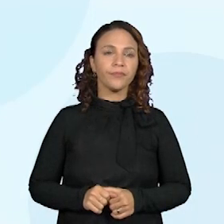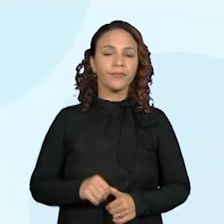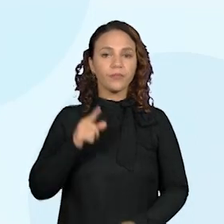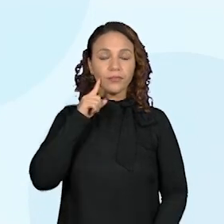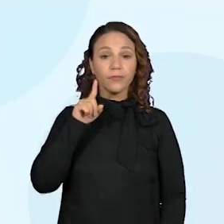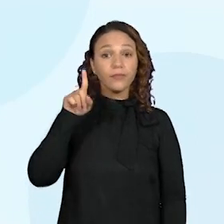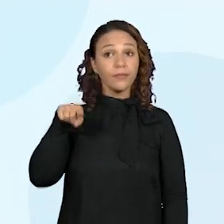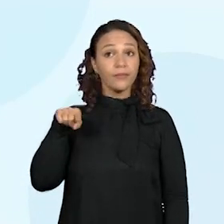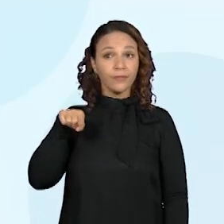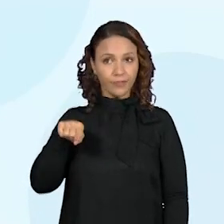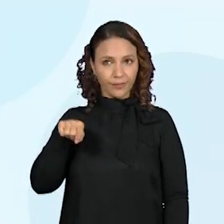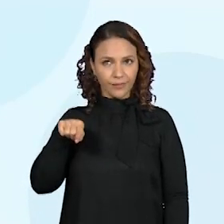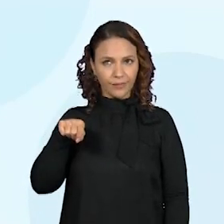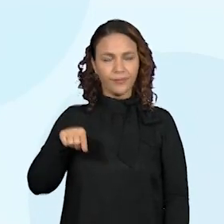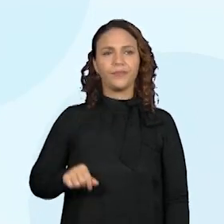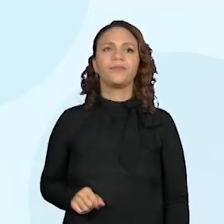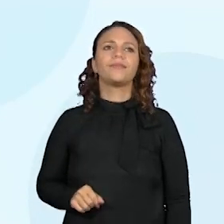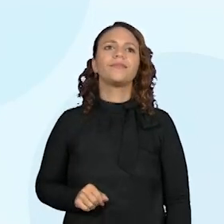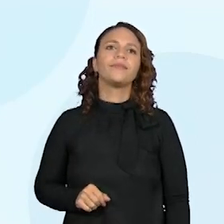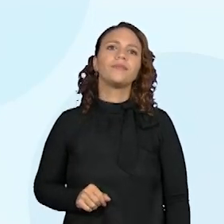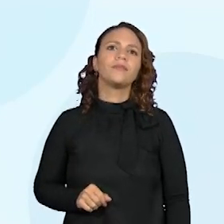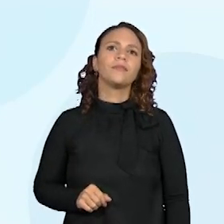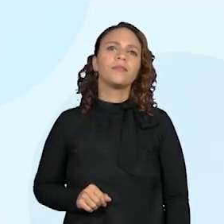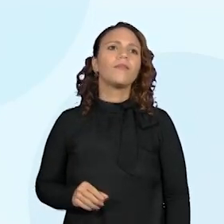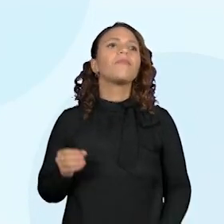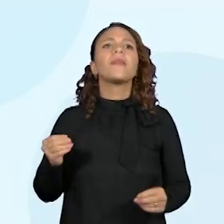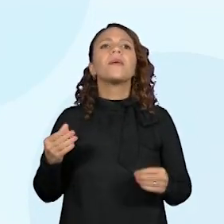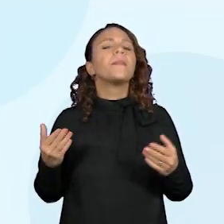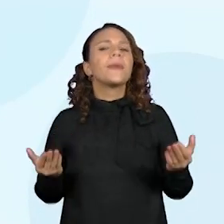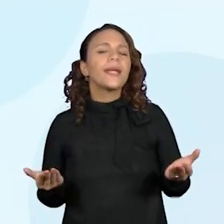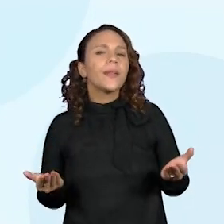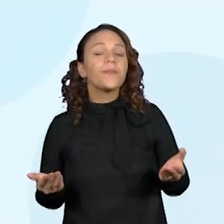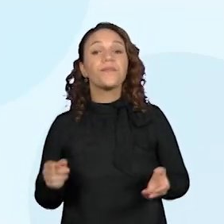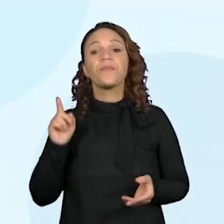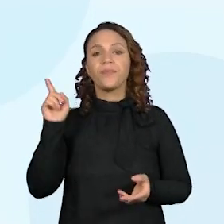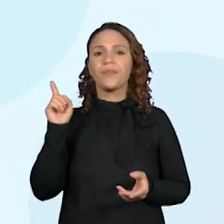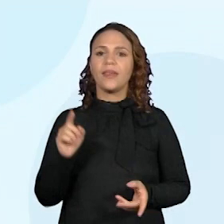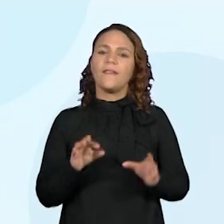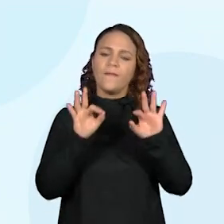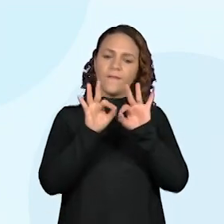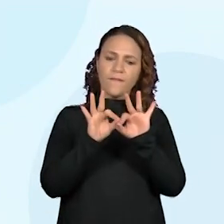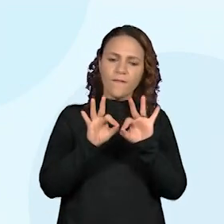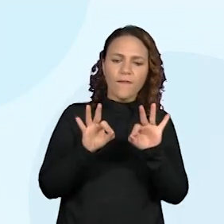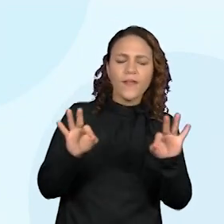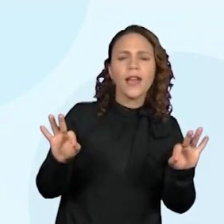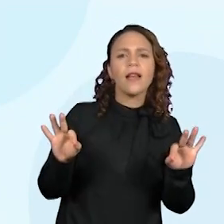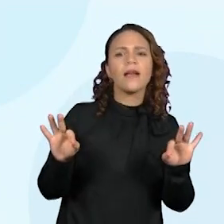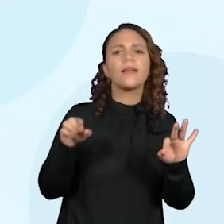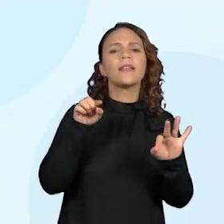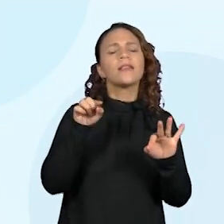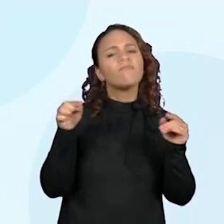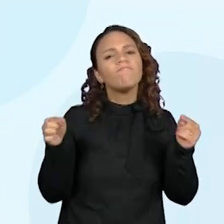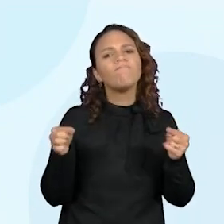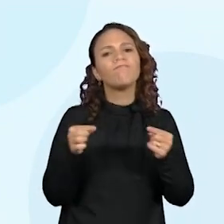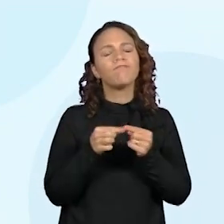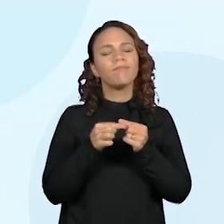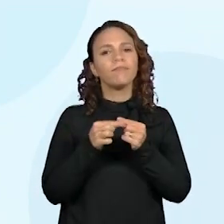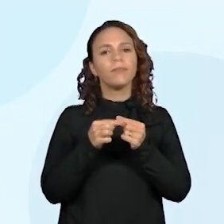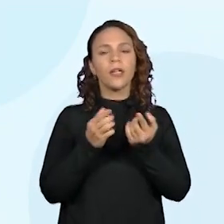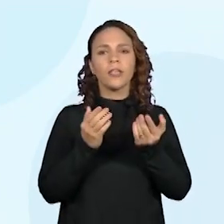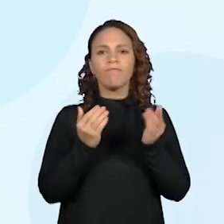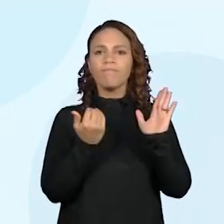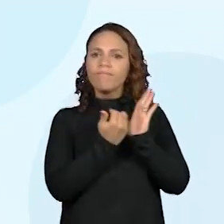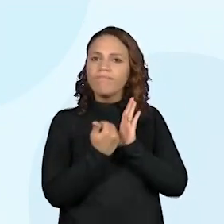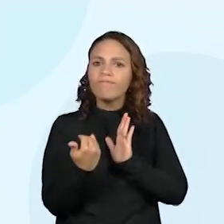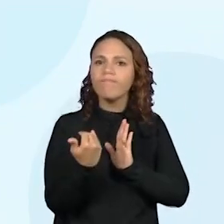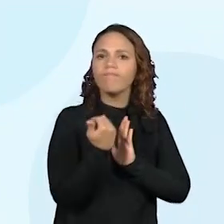Ponto de exclamação. Após palavras ou frases de caráter emotivo,